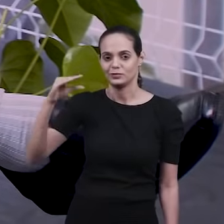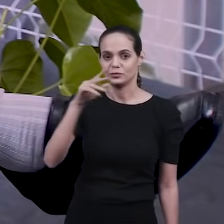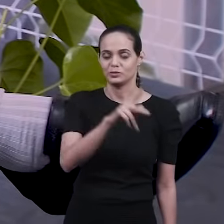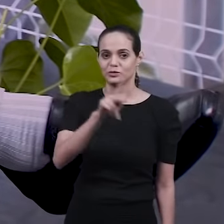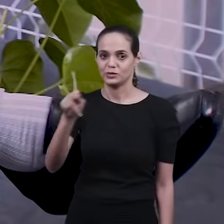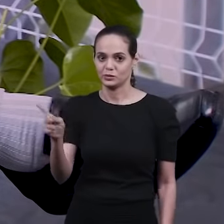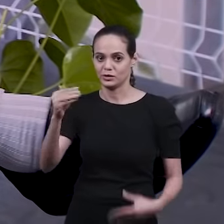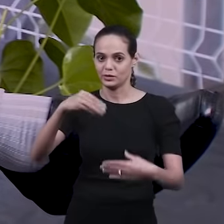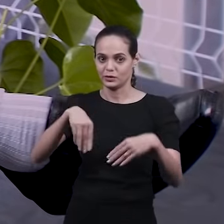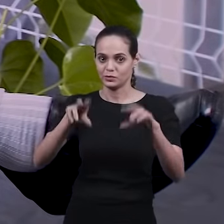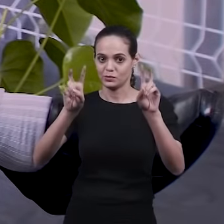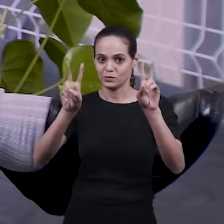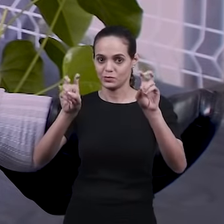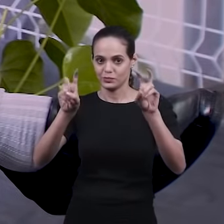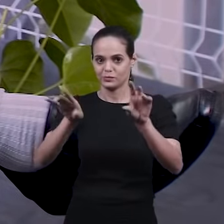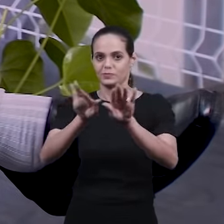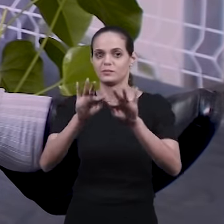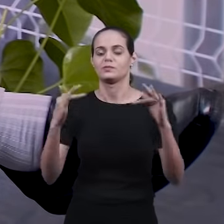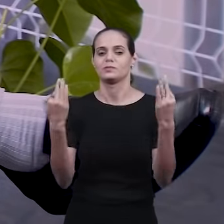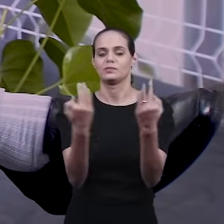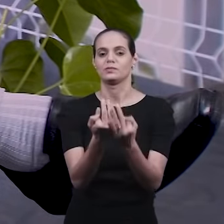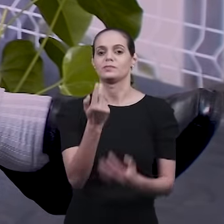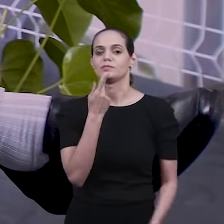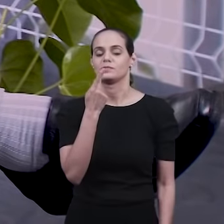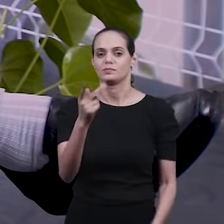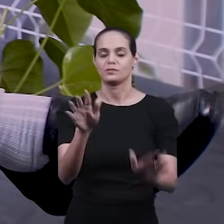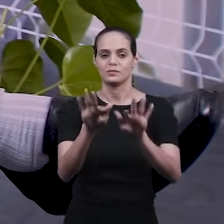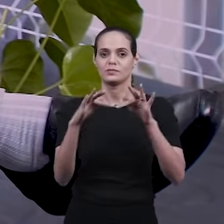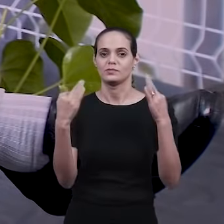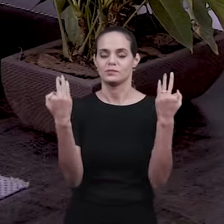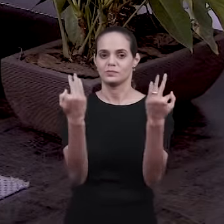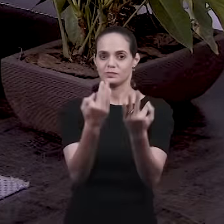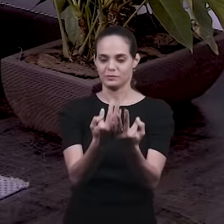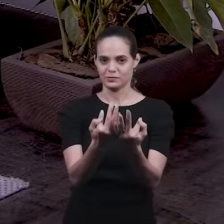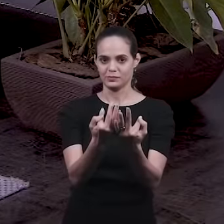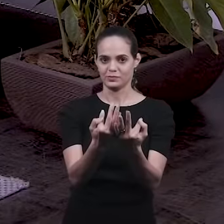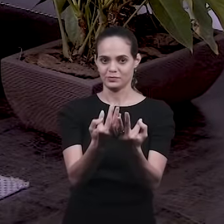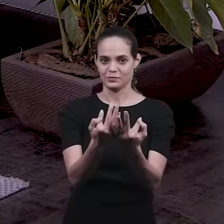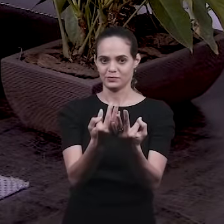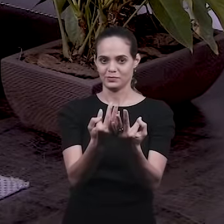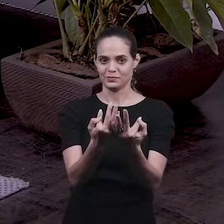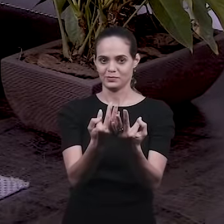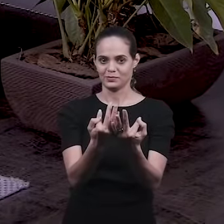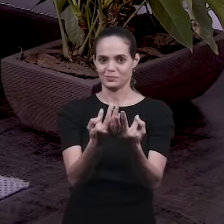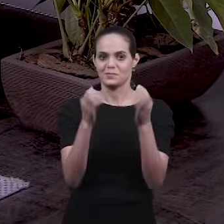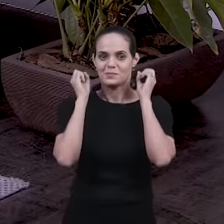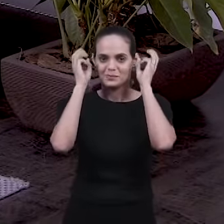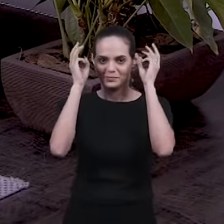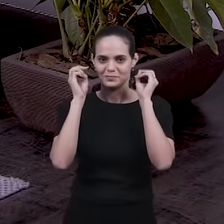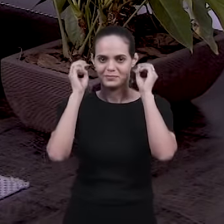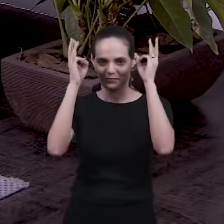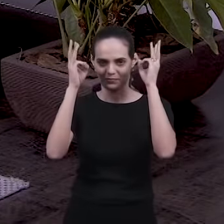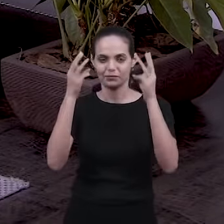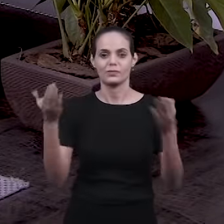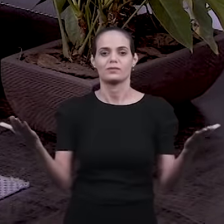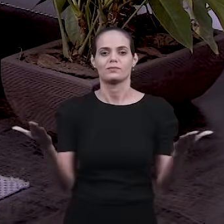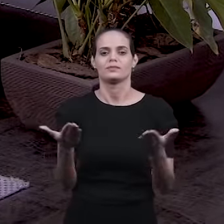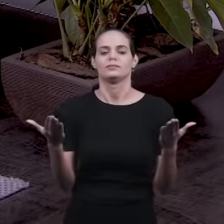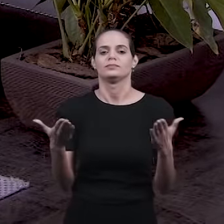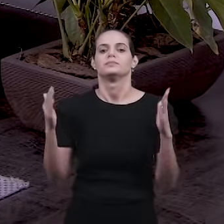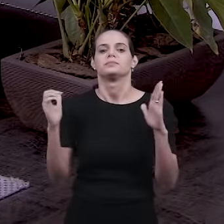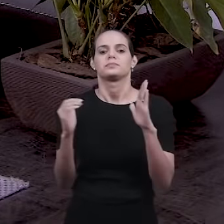Família, vai falar sobre a família de Moisés. Agora, nós vamos ouvir um louvor e